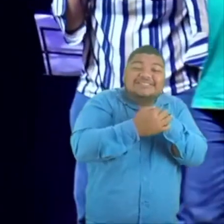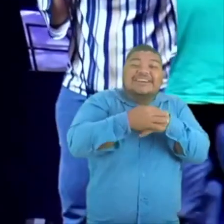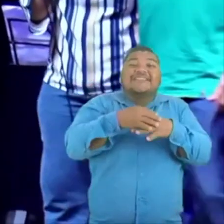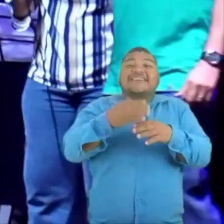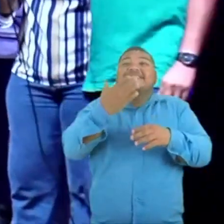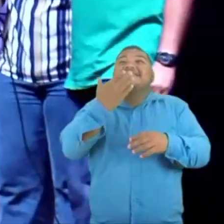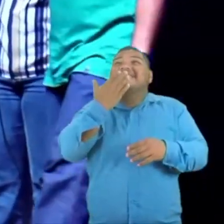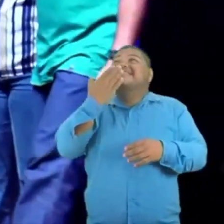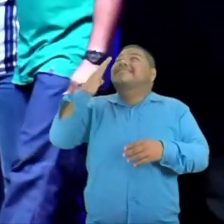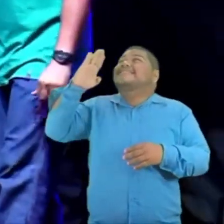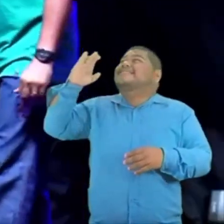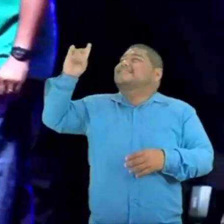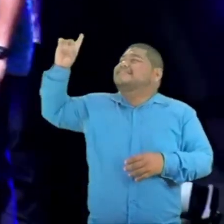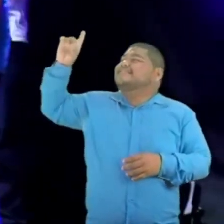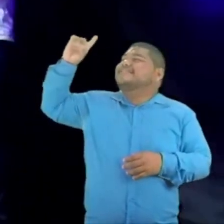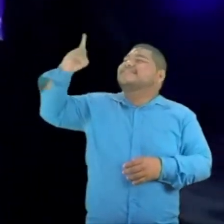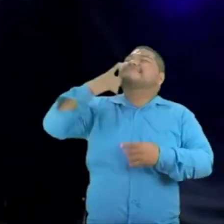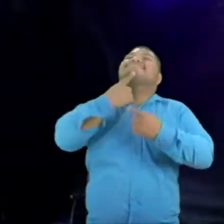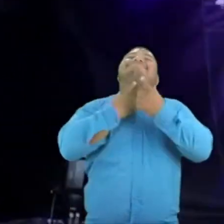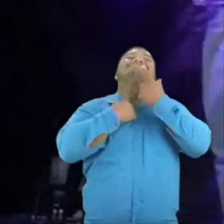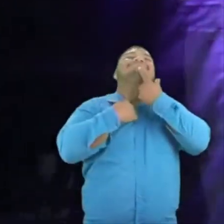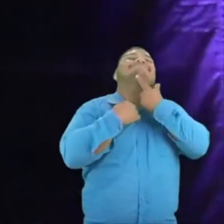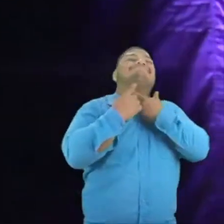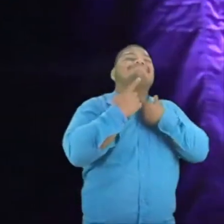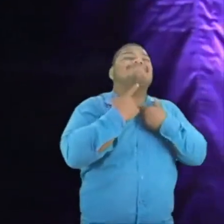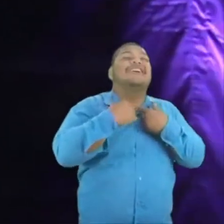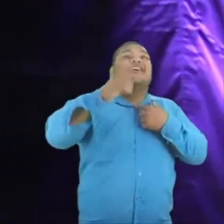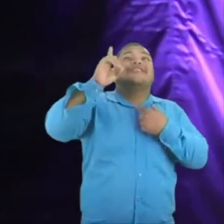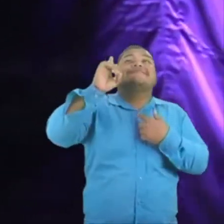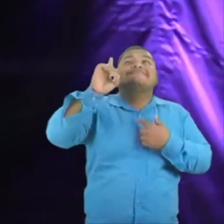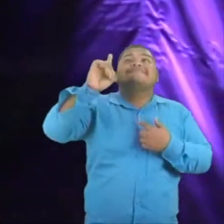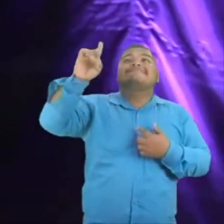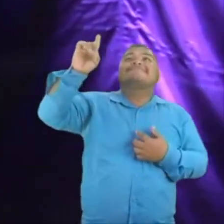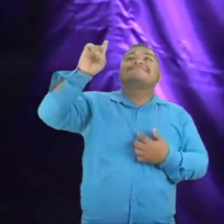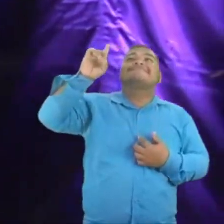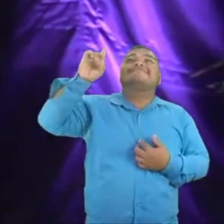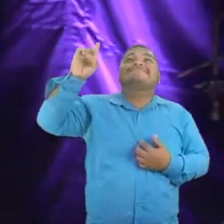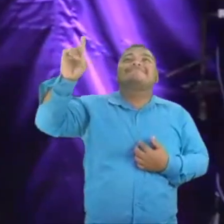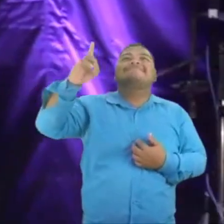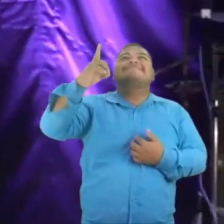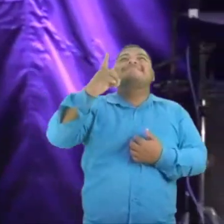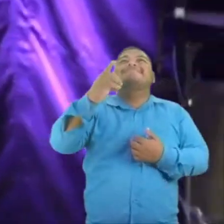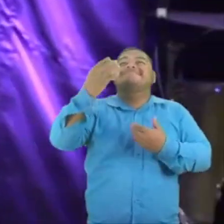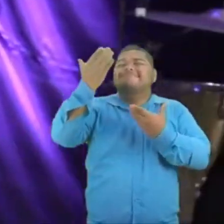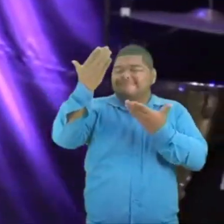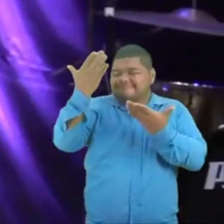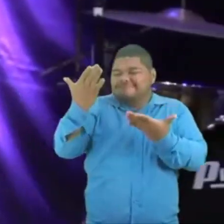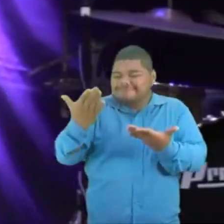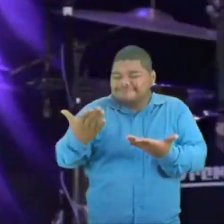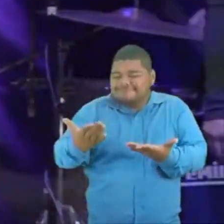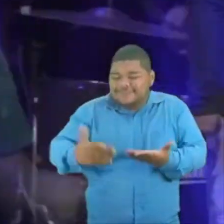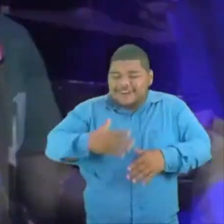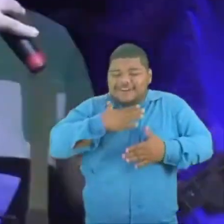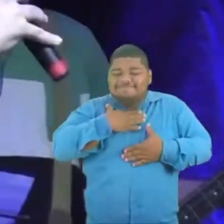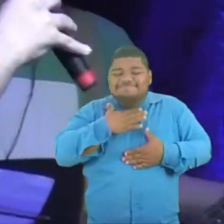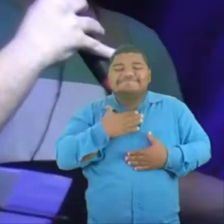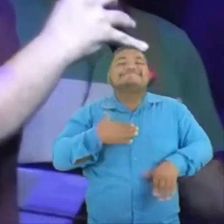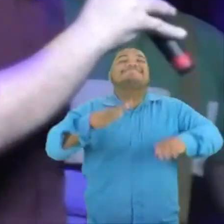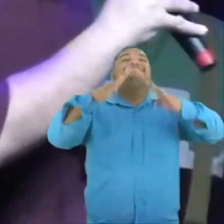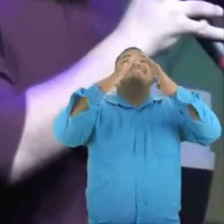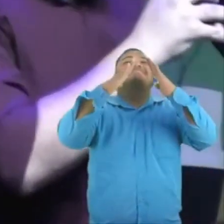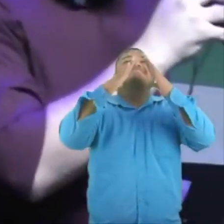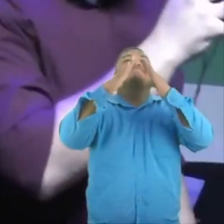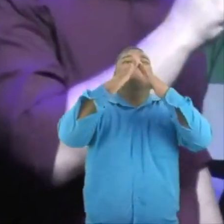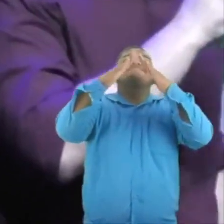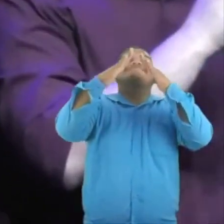guardarás para cumprir a Tua vontade. Em Tua presença está minha